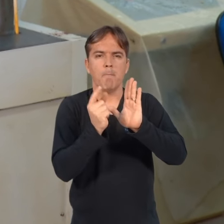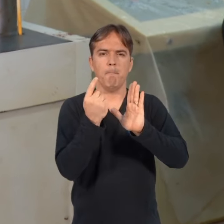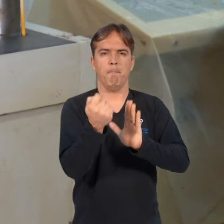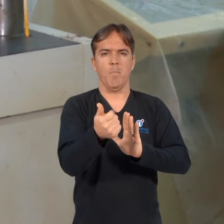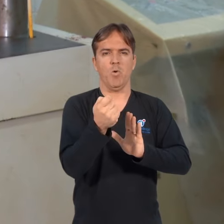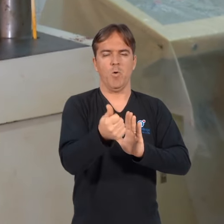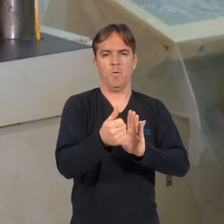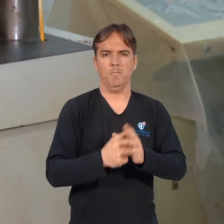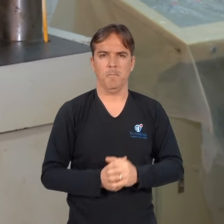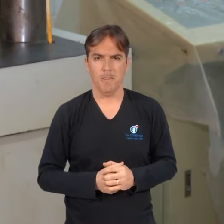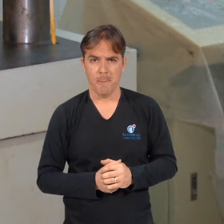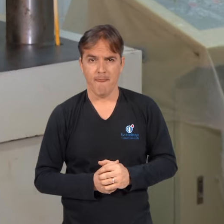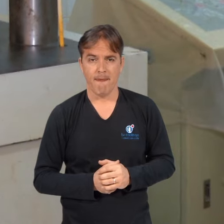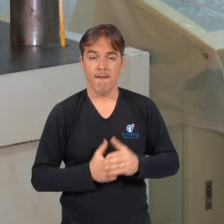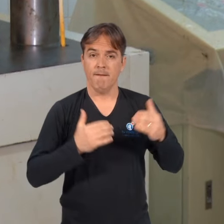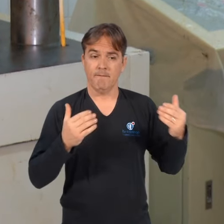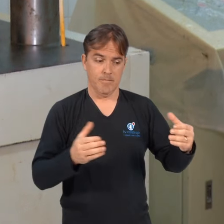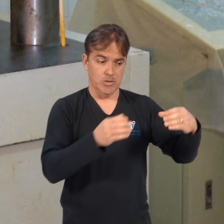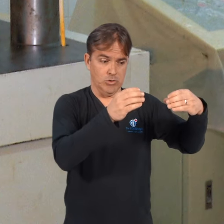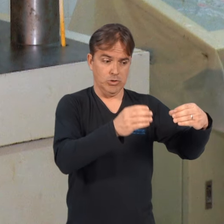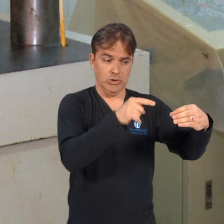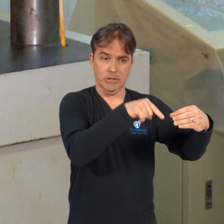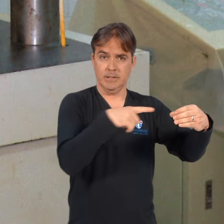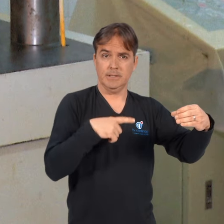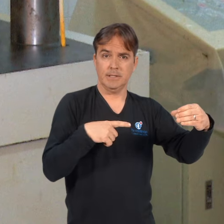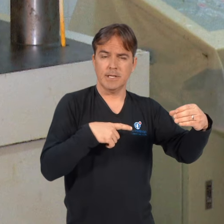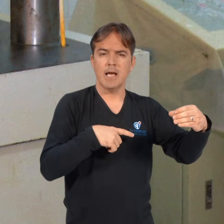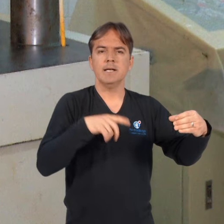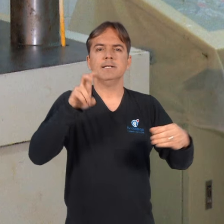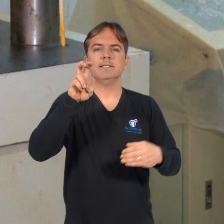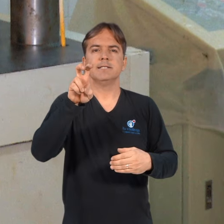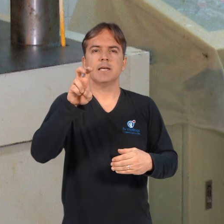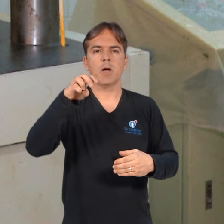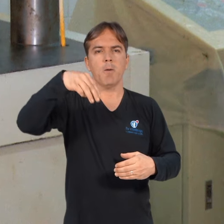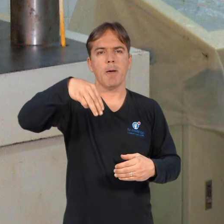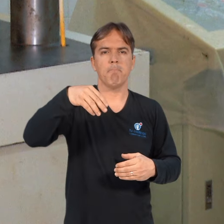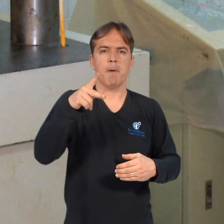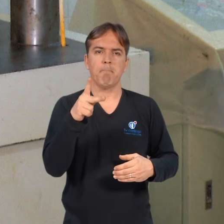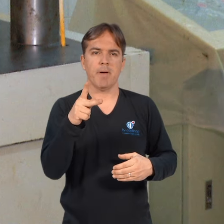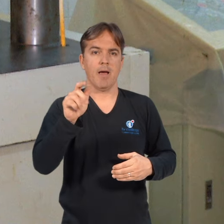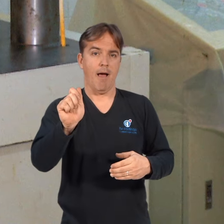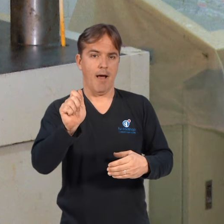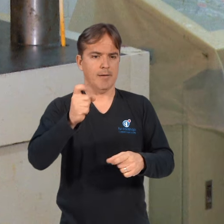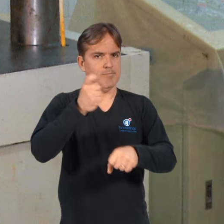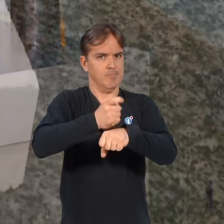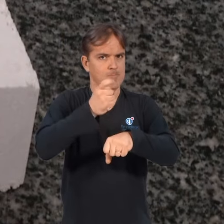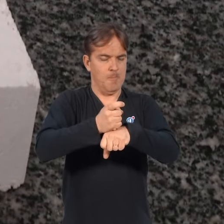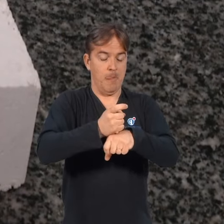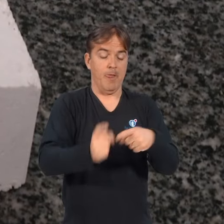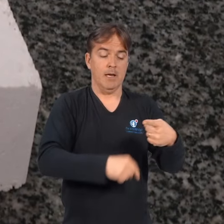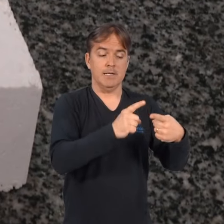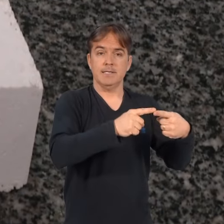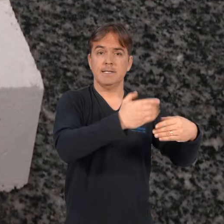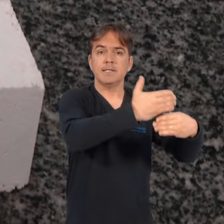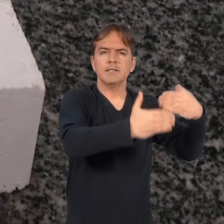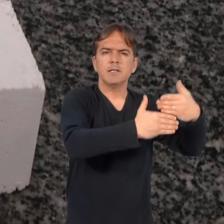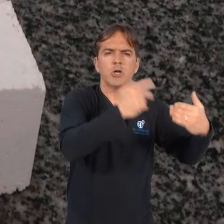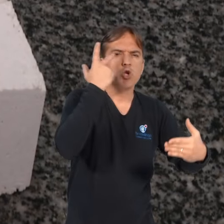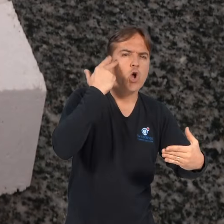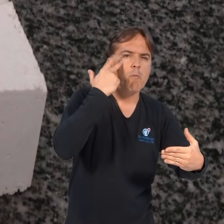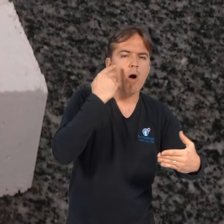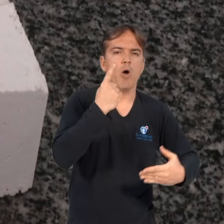gente, fazendo ensaio de resistência à compressão, chegamos próximo acima de 5 MPa, coisa que em bloco cerâmico convencional